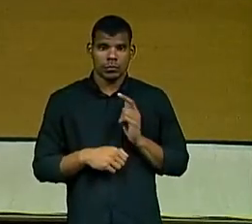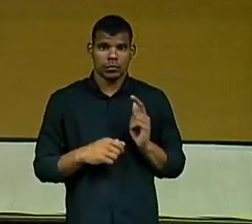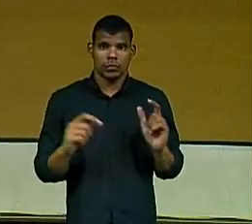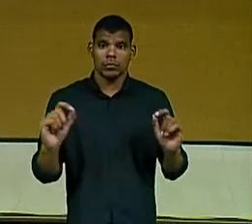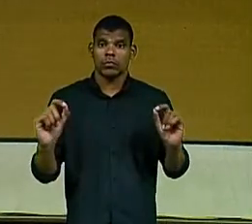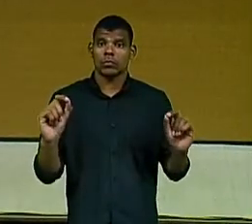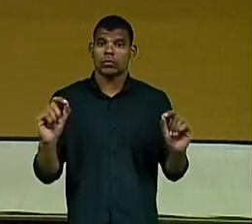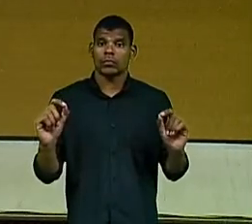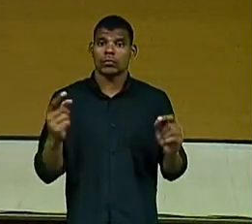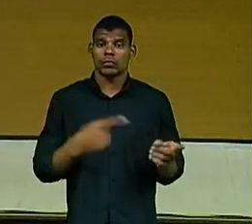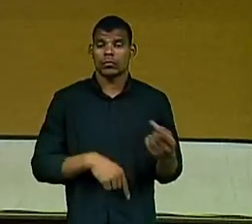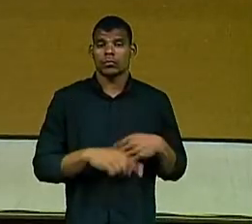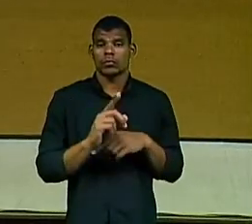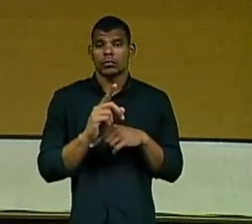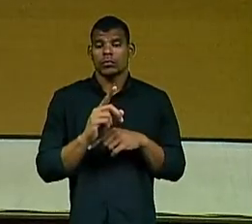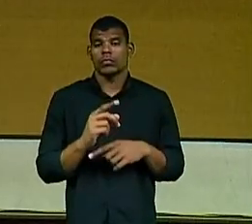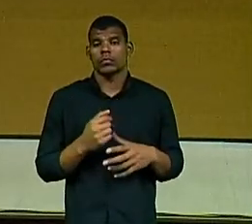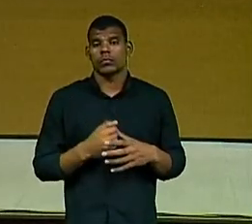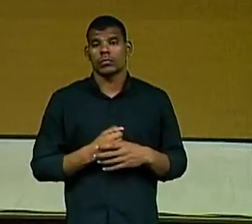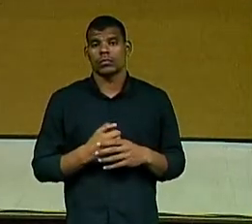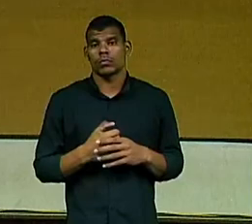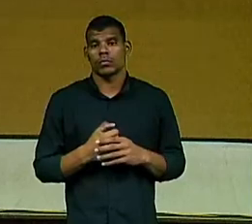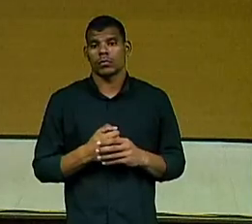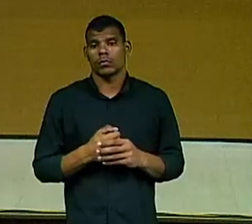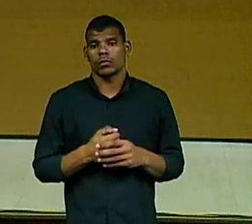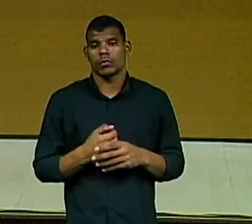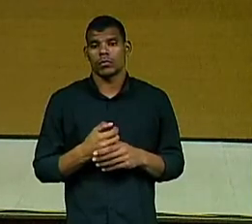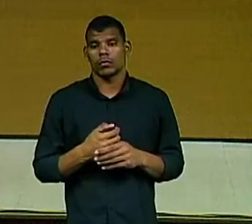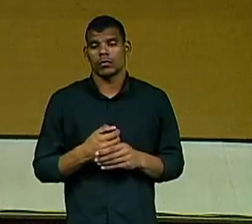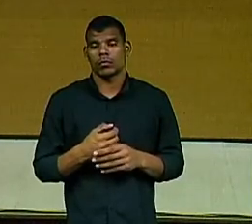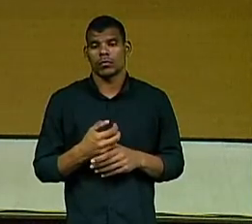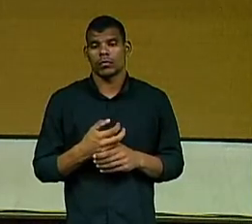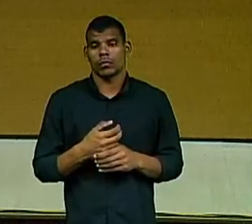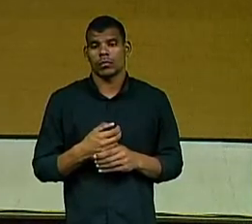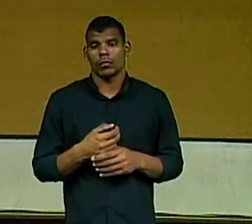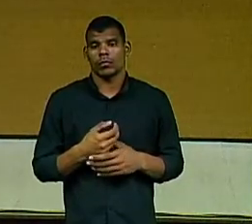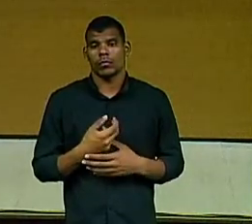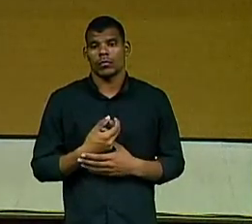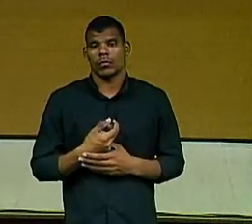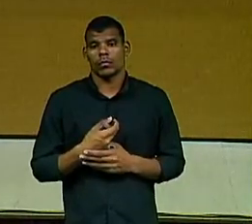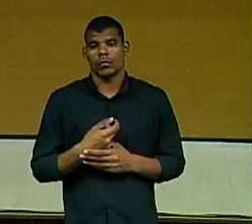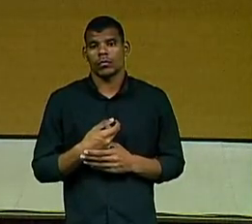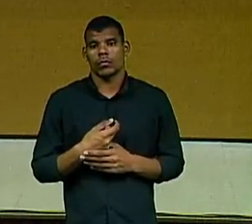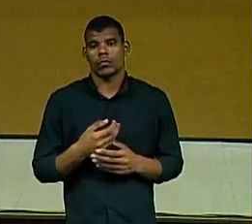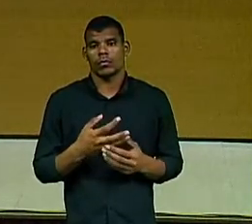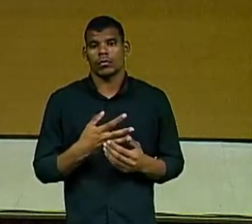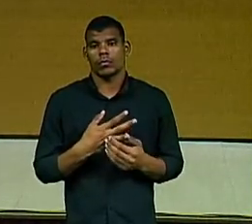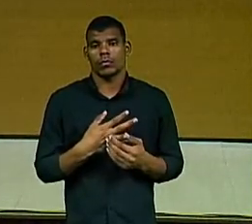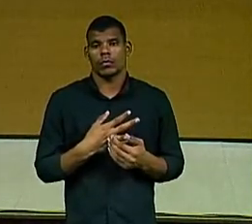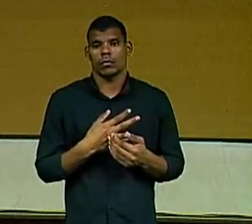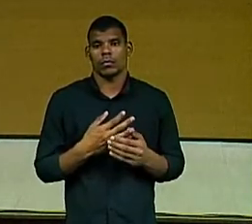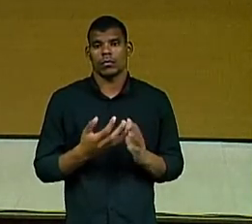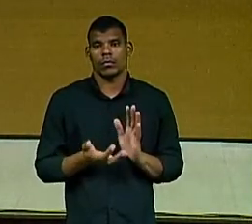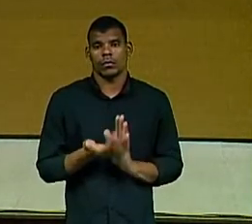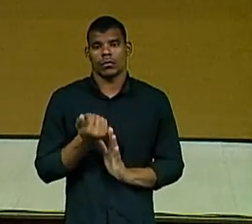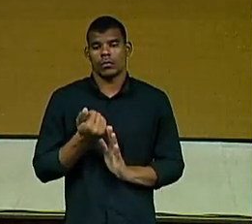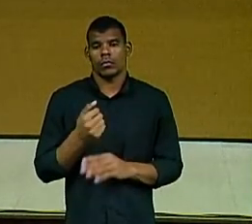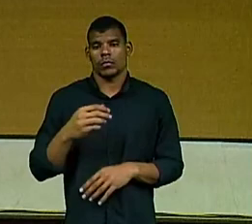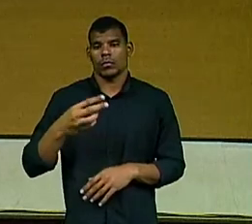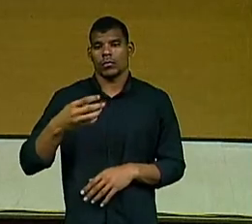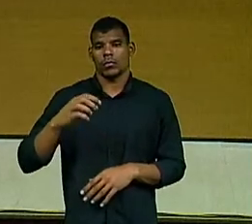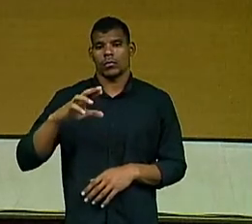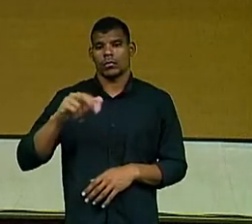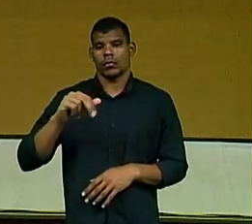um efeito contrário quando Professor com essa retirada das mercadorias das Prateleiras